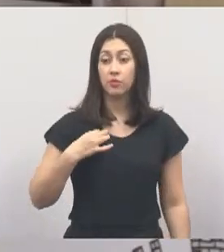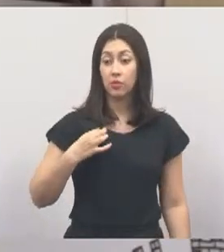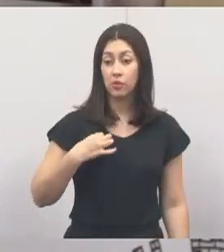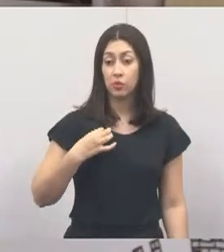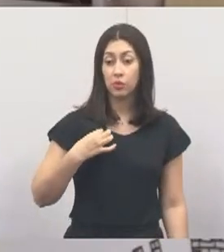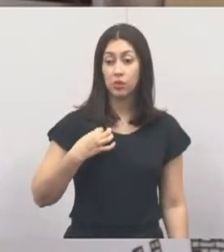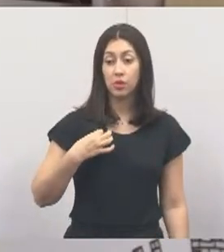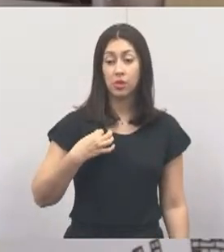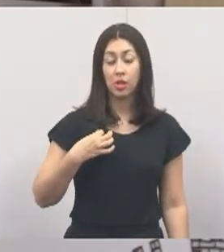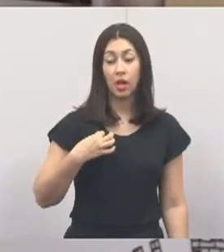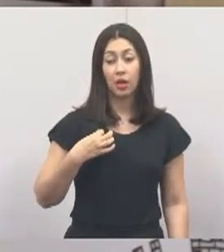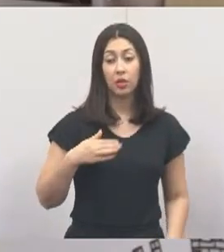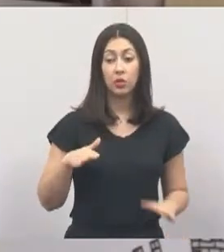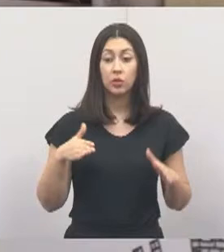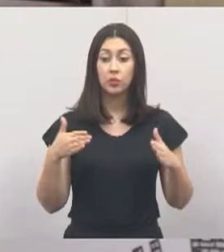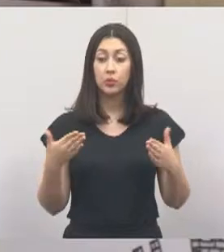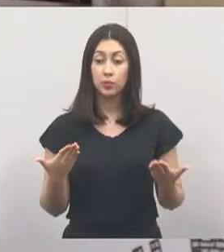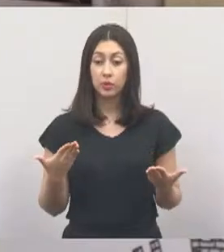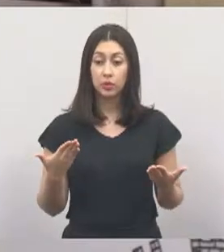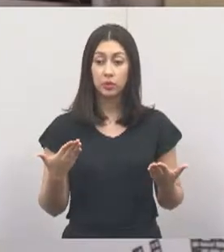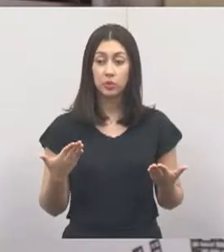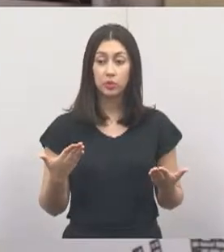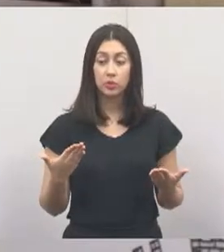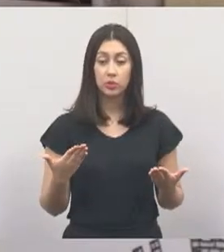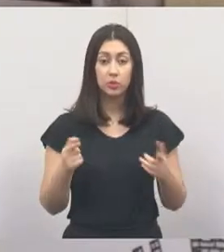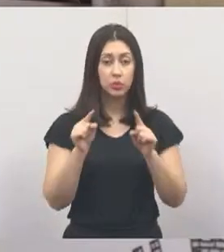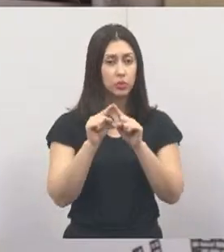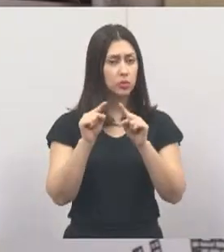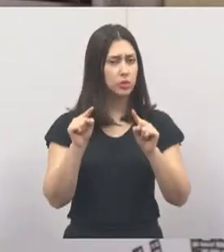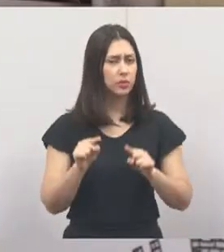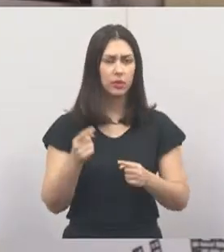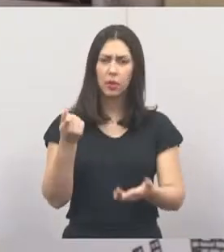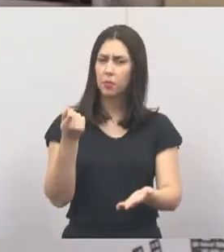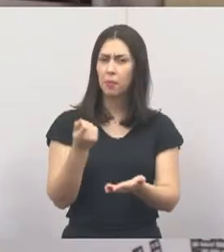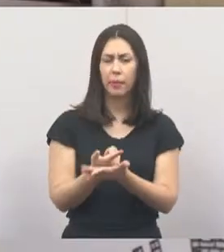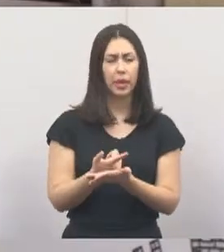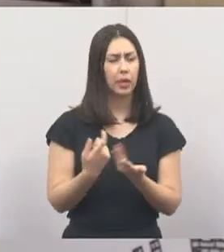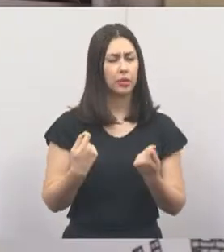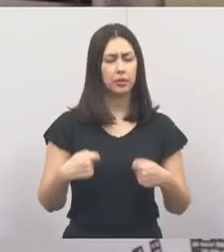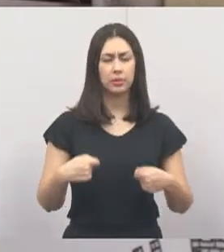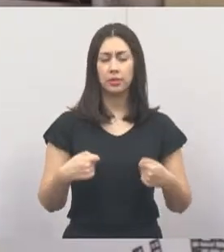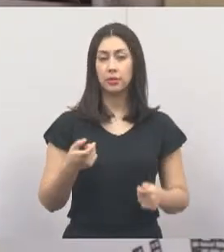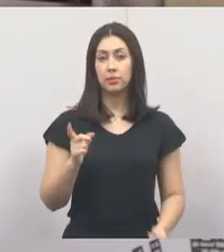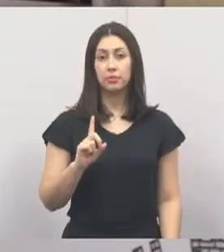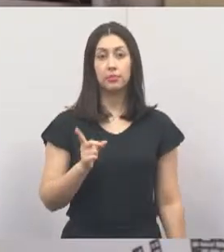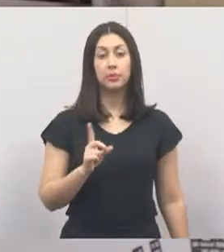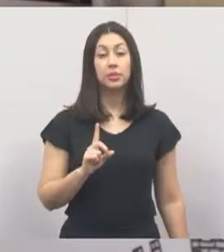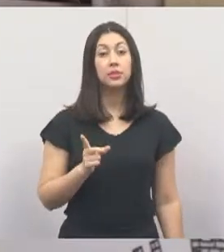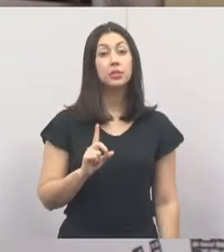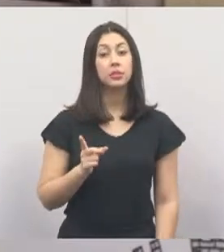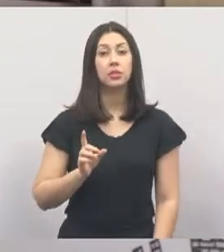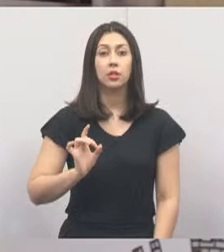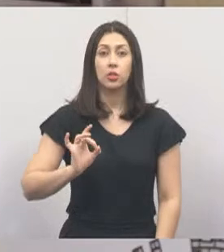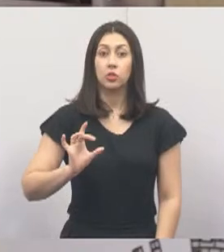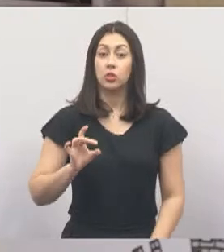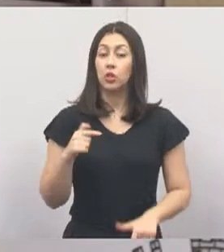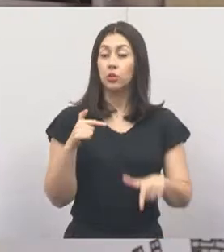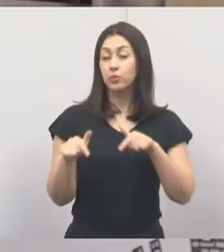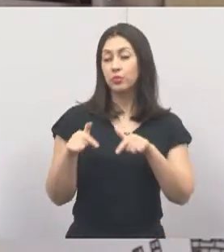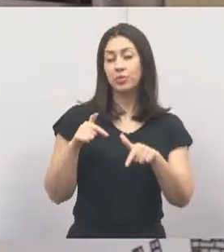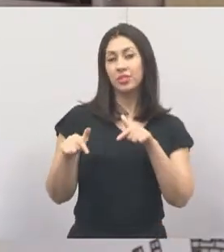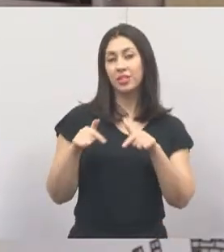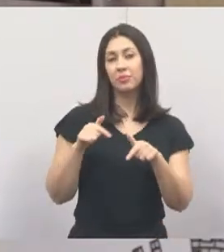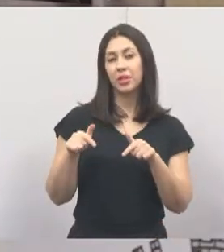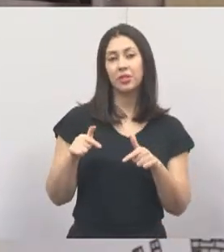hipótese em que não será devido ao servidor o pagamento da correspondente GDA, sendo o seu trabalho